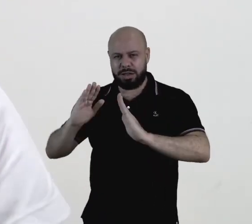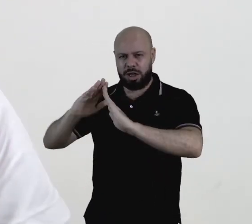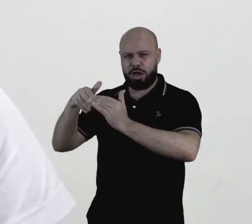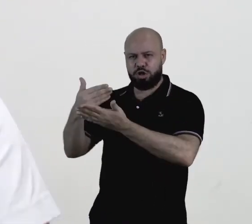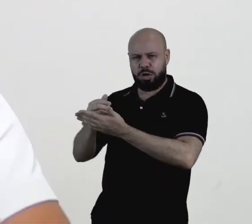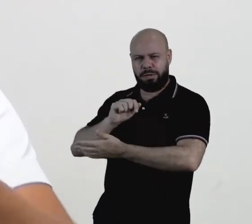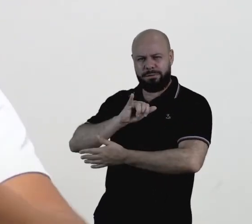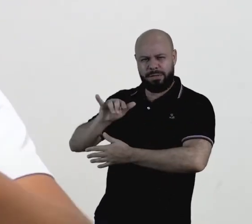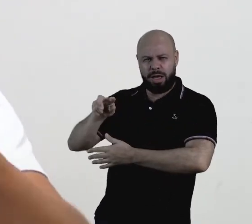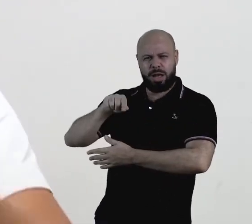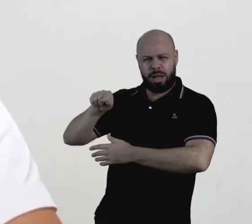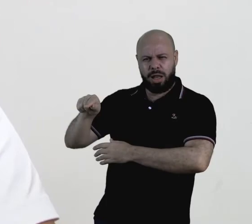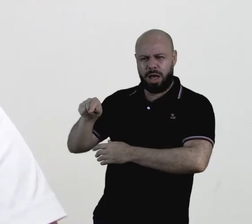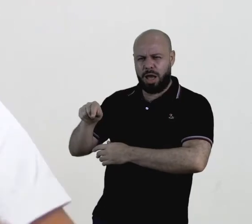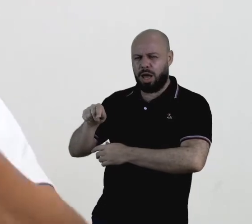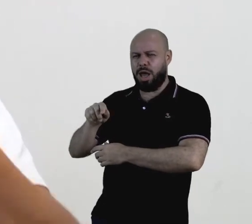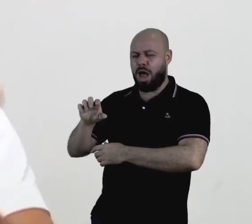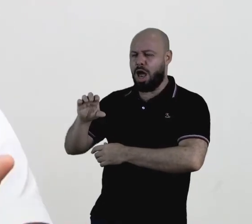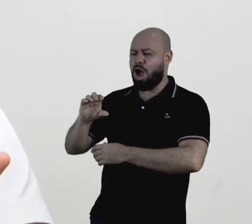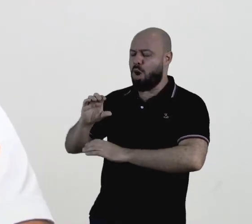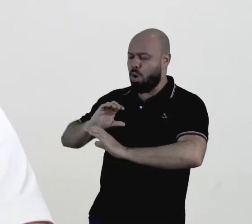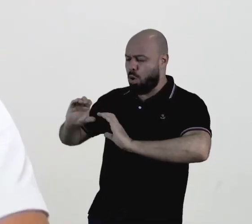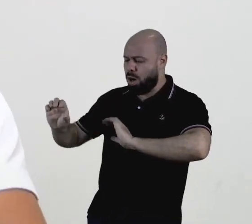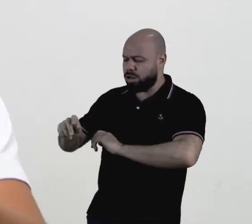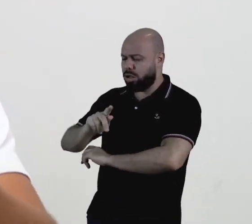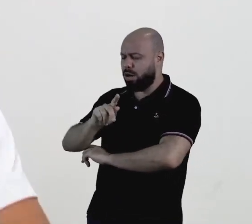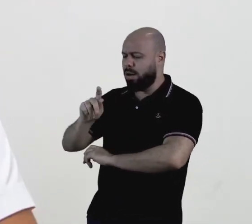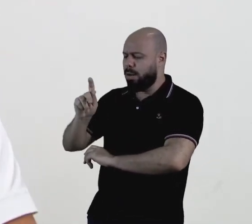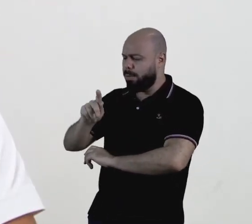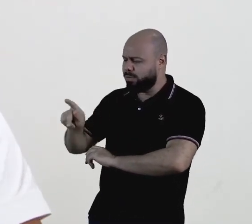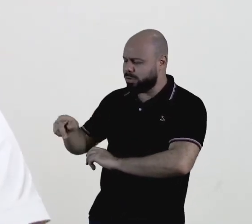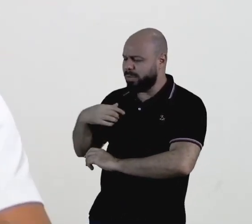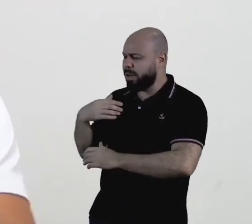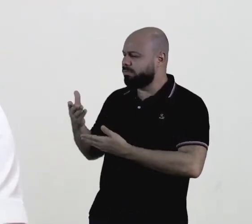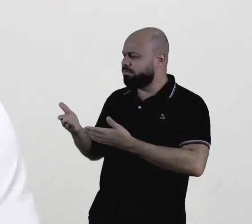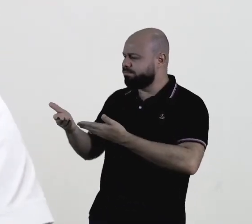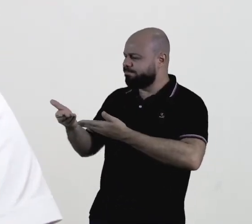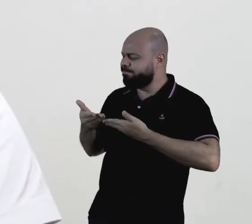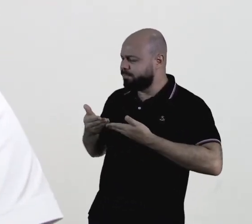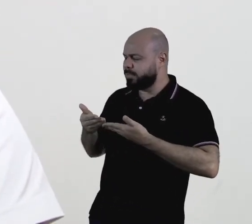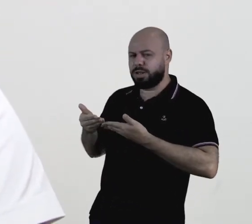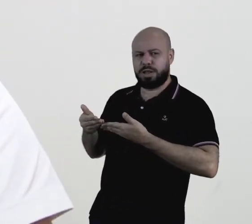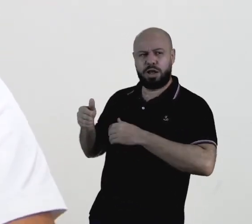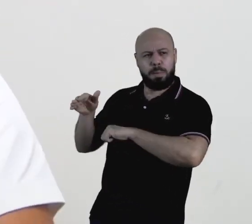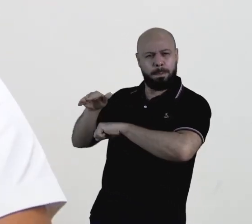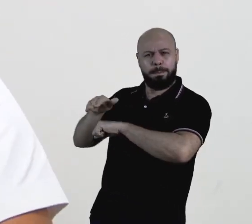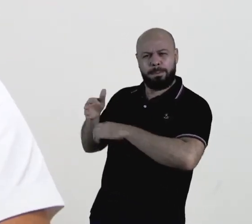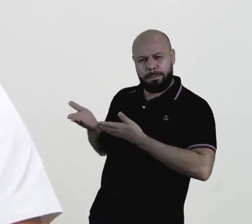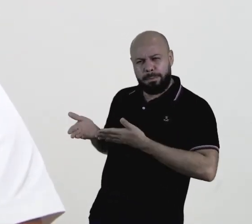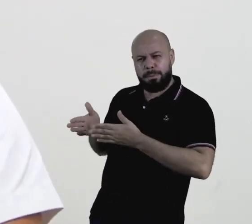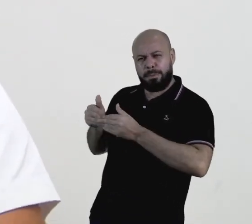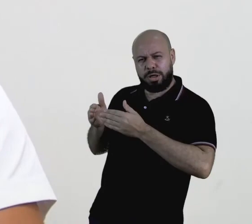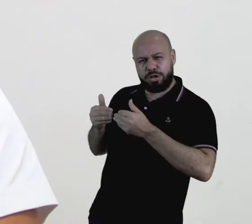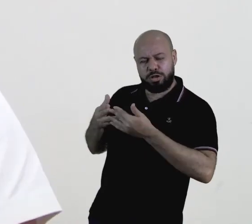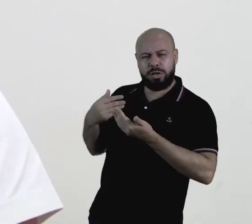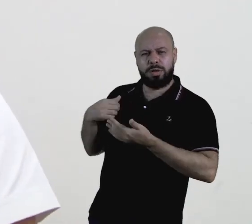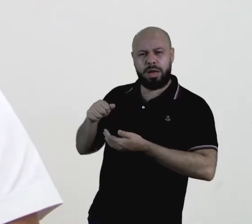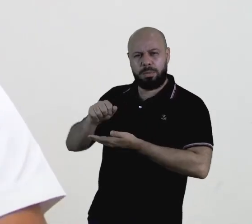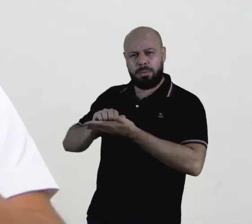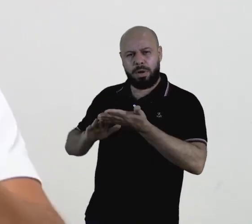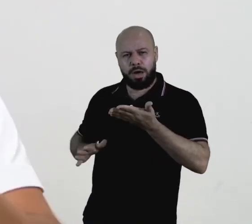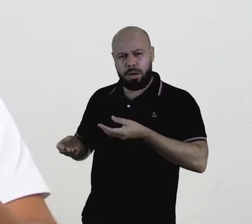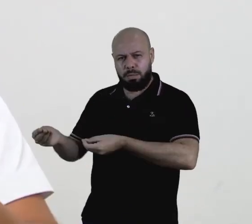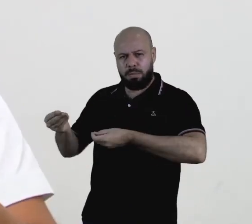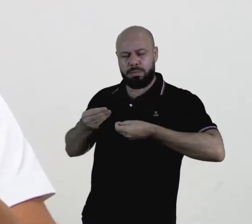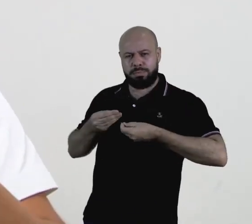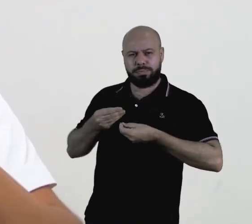escola, converse com os seus coordenadores, com os seus professores e pegue o material impresso. Se você tiver acesso à internet,